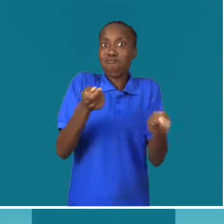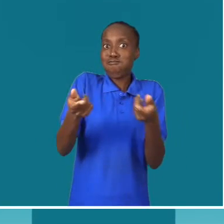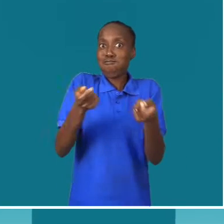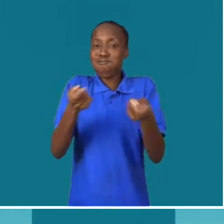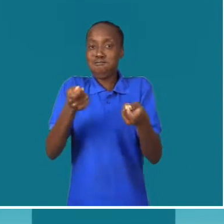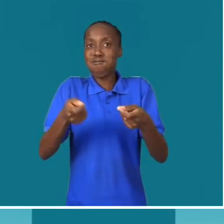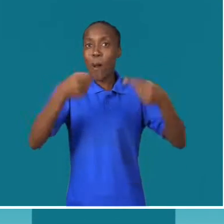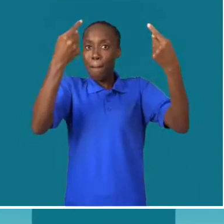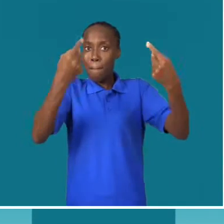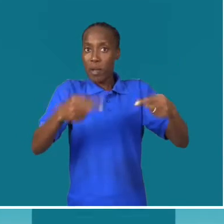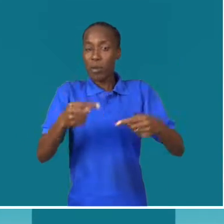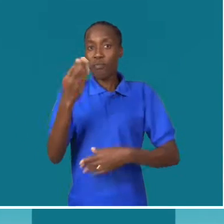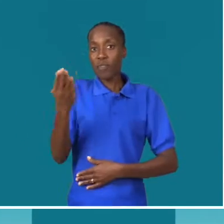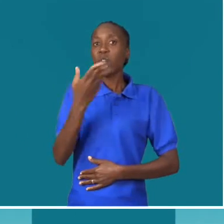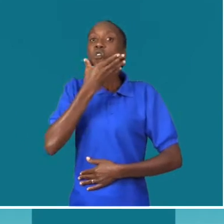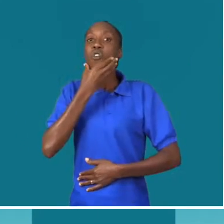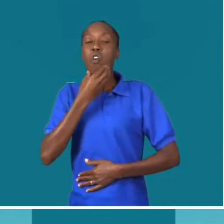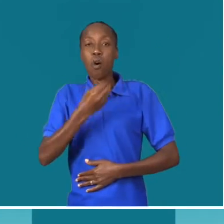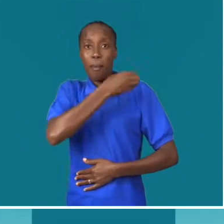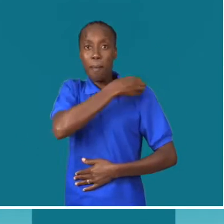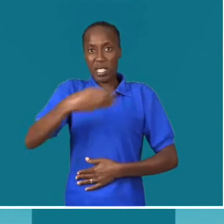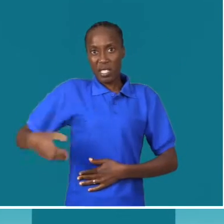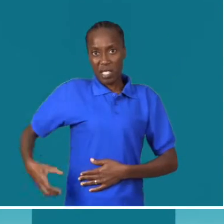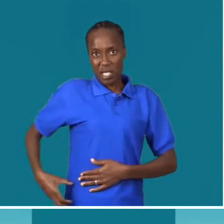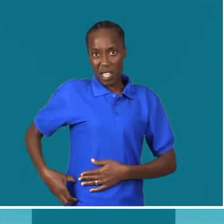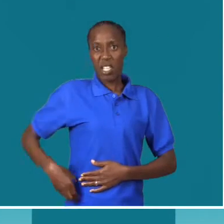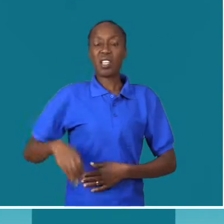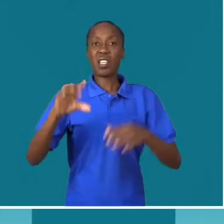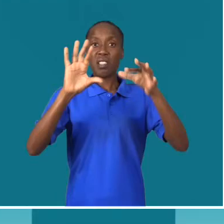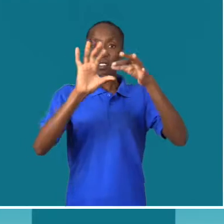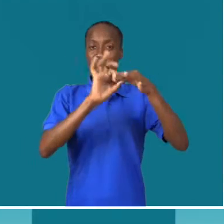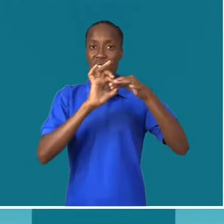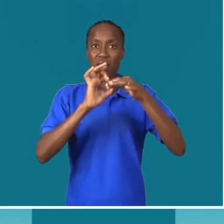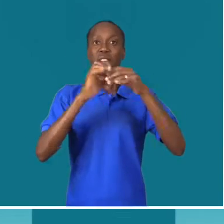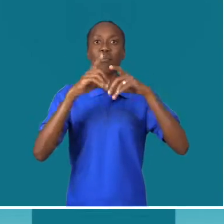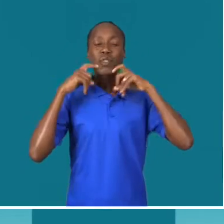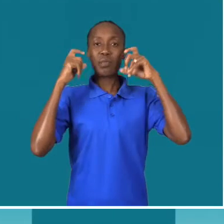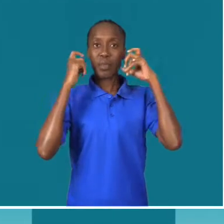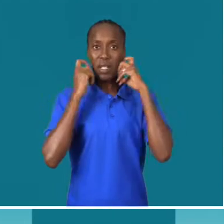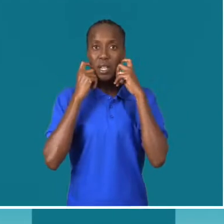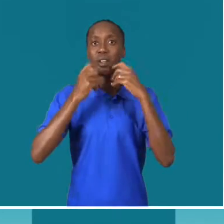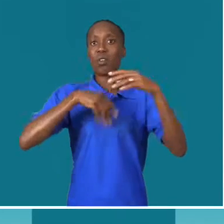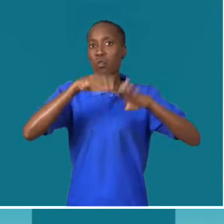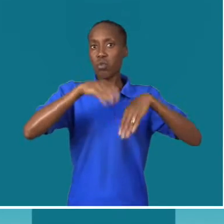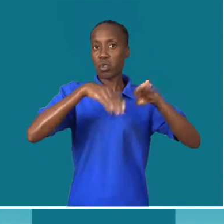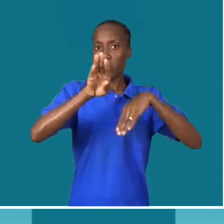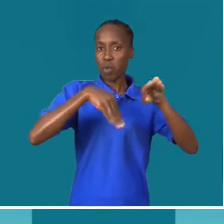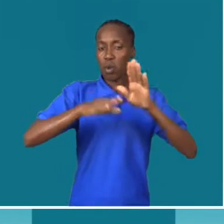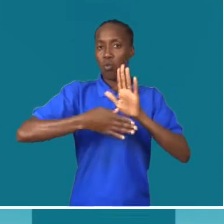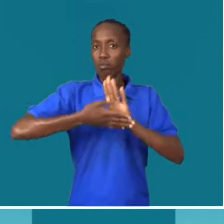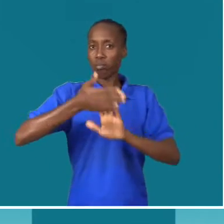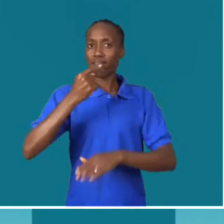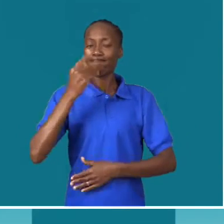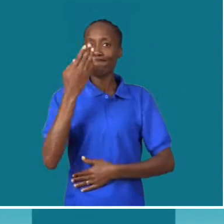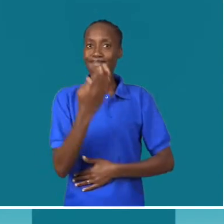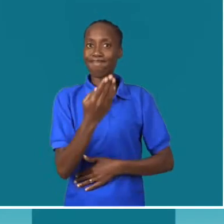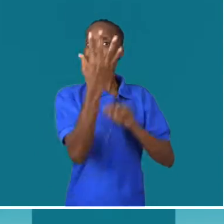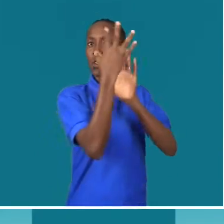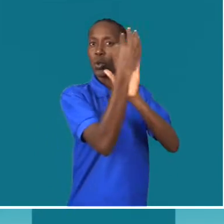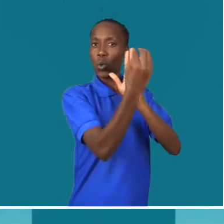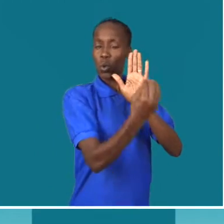Kwan, presidente da Liga Moçambicana de Futebol, pisou para esta decisão, para o bom ritmo da recuperação